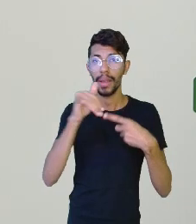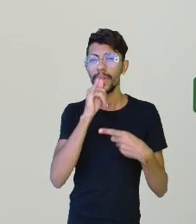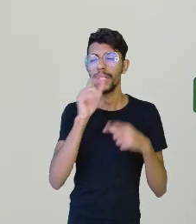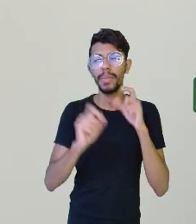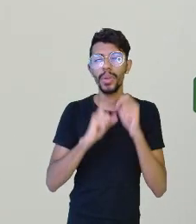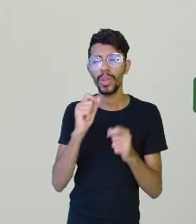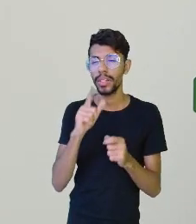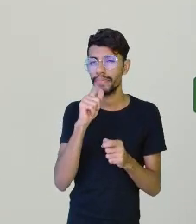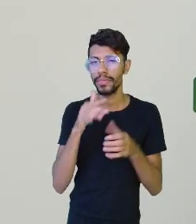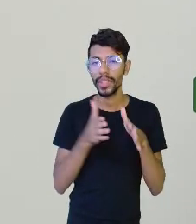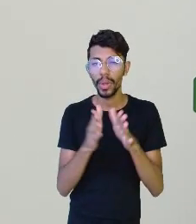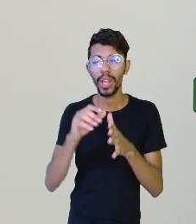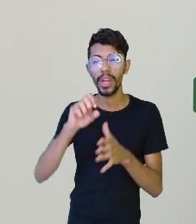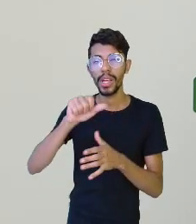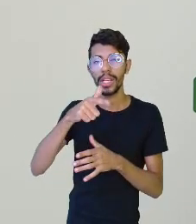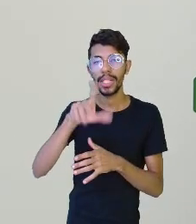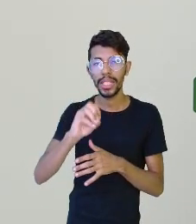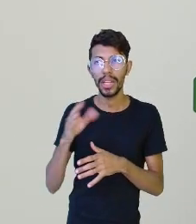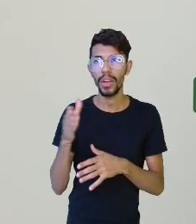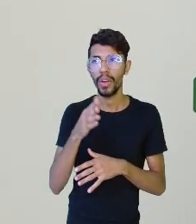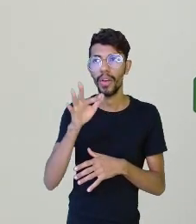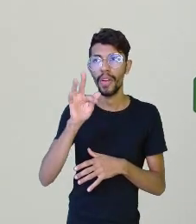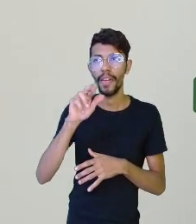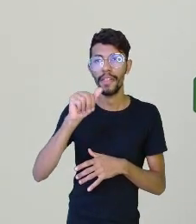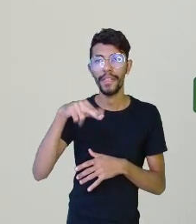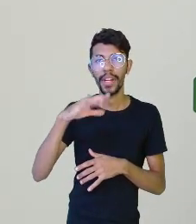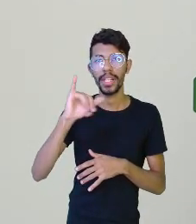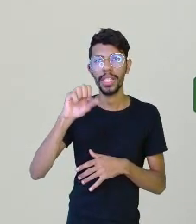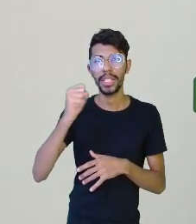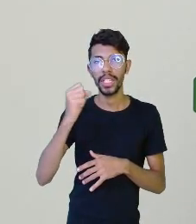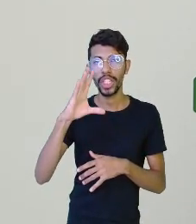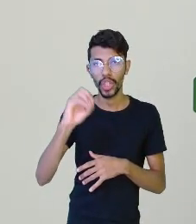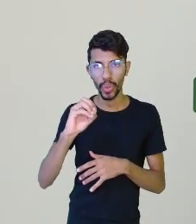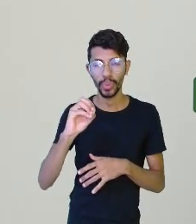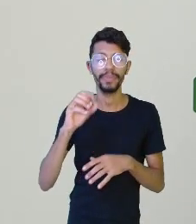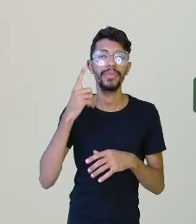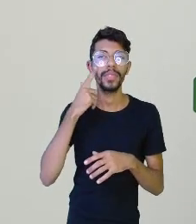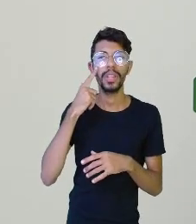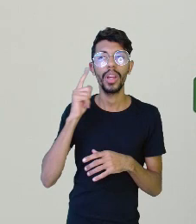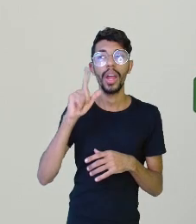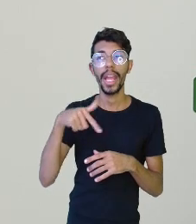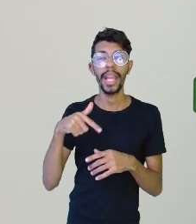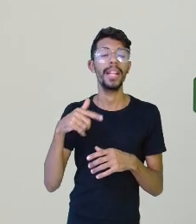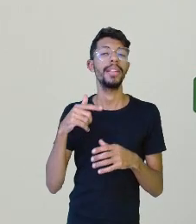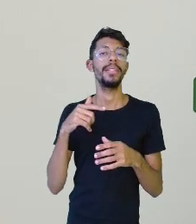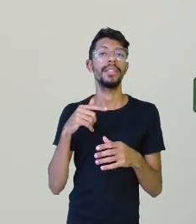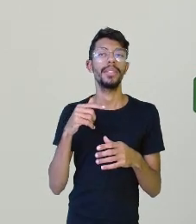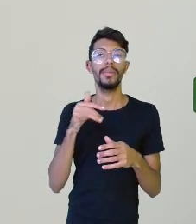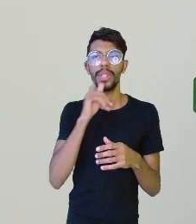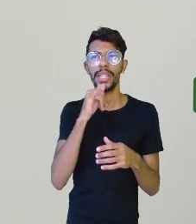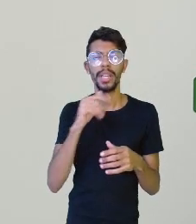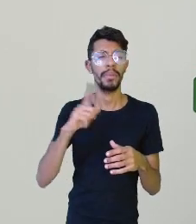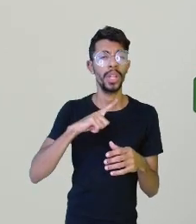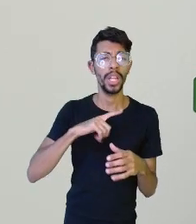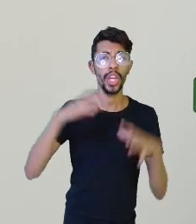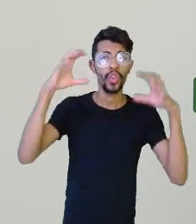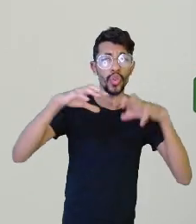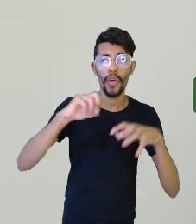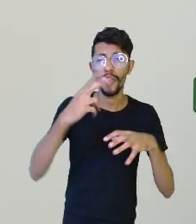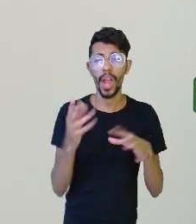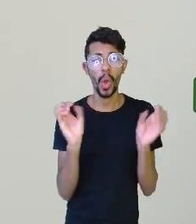Rio São Francisco, que vamos te mostrar aqui imagens daqui a pouco. O Rio São Francisco, ele, independente de ter chuva ou